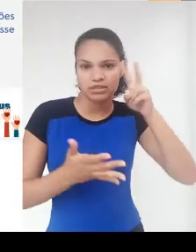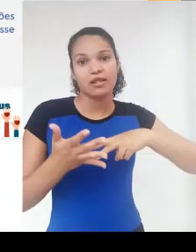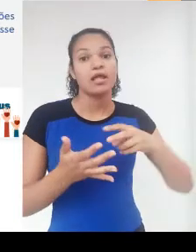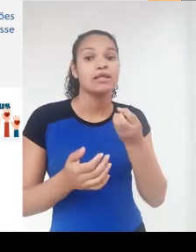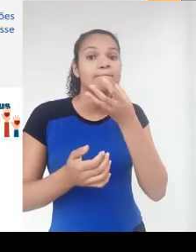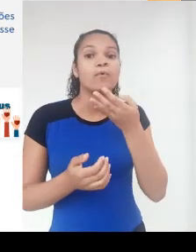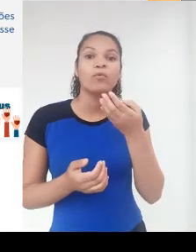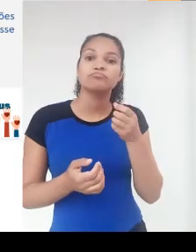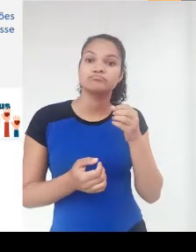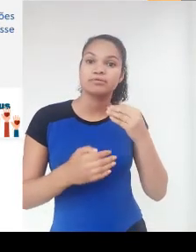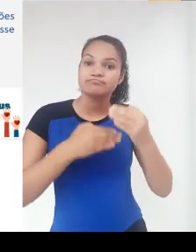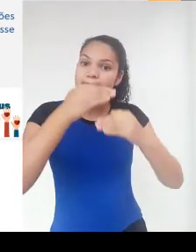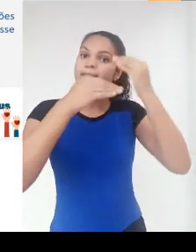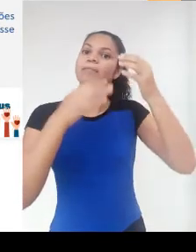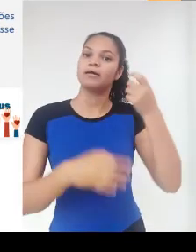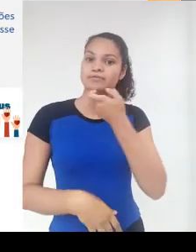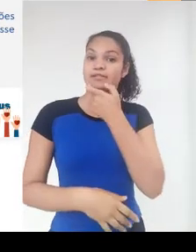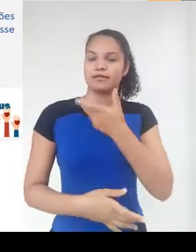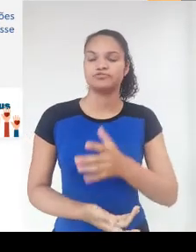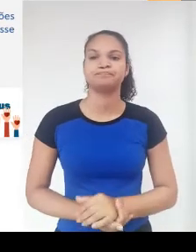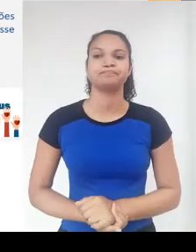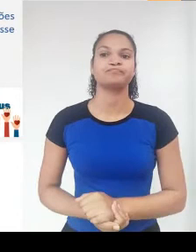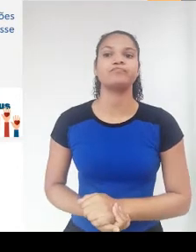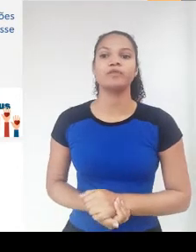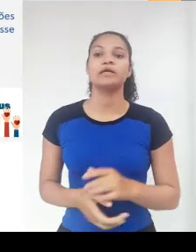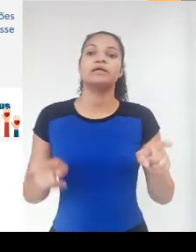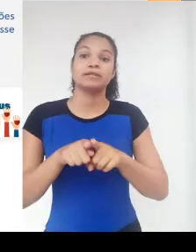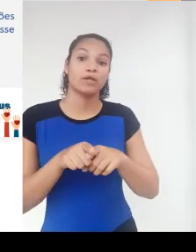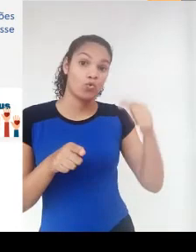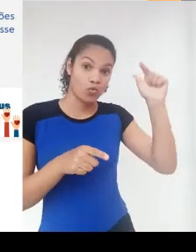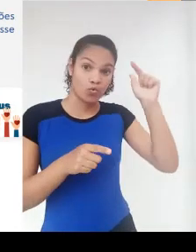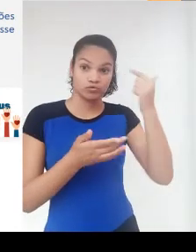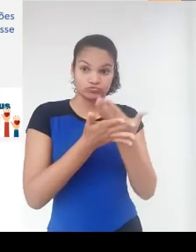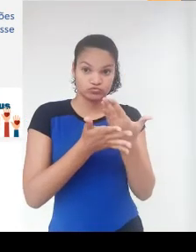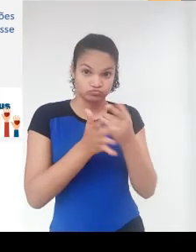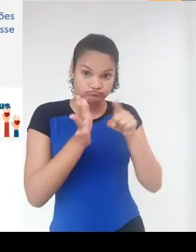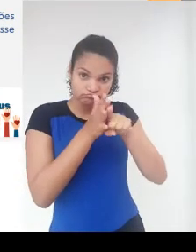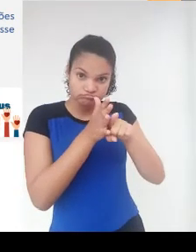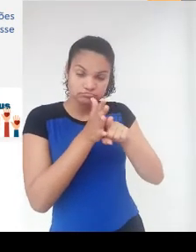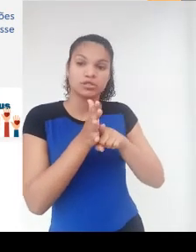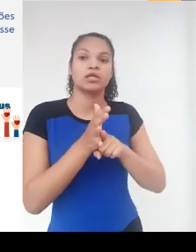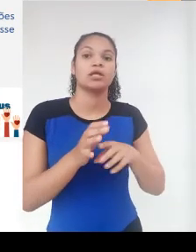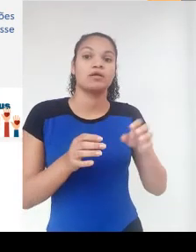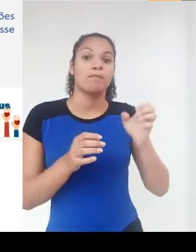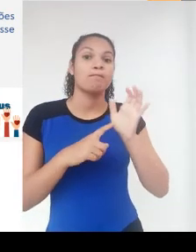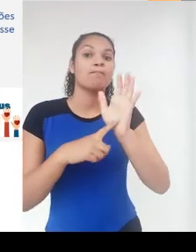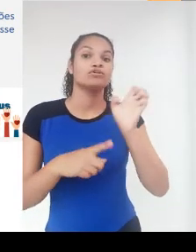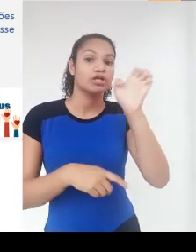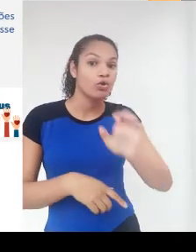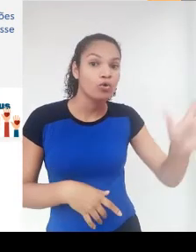inglesa. Um outro estudo, também do Imperial College, mostra o seguinte, que na Europa, em 11 países, nós